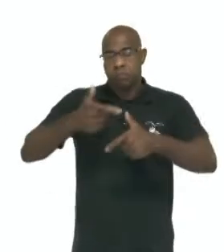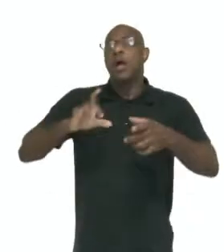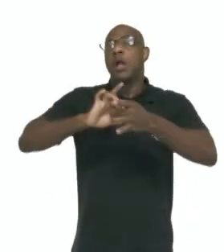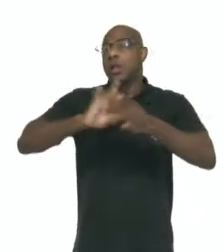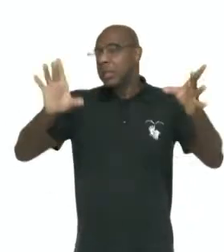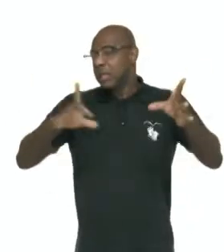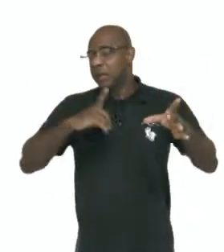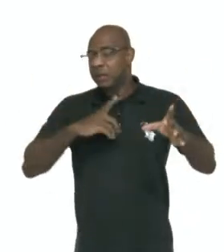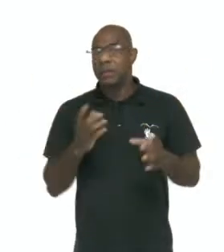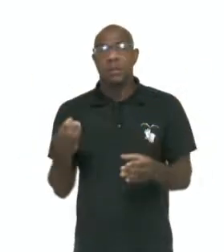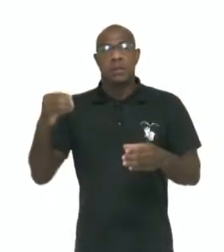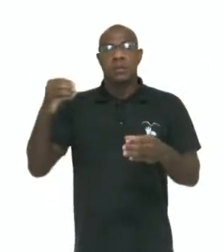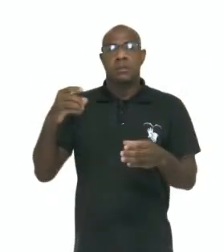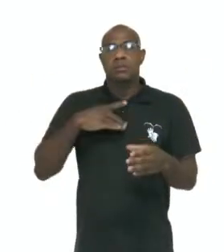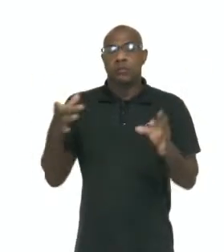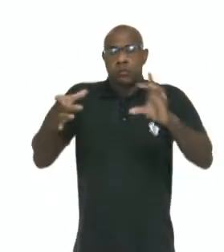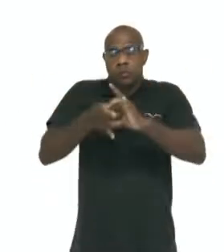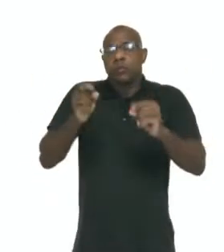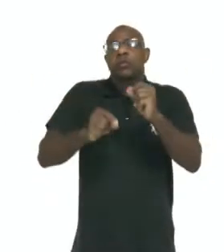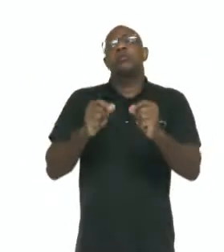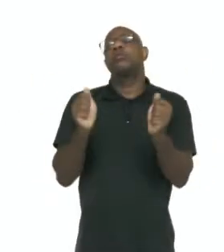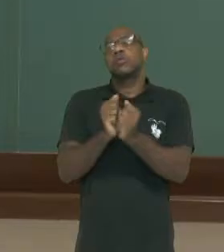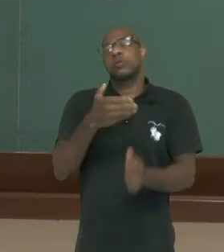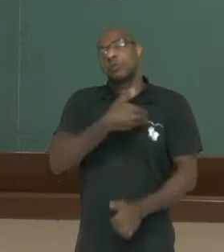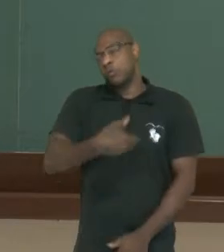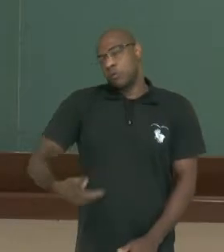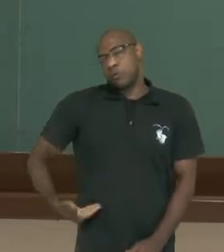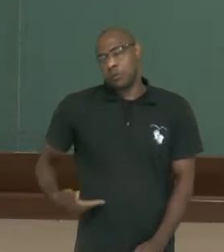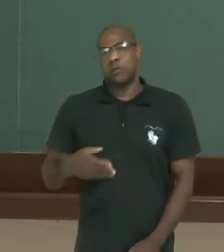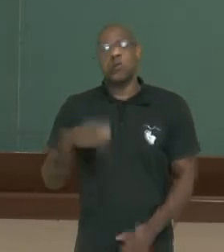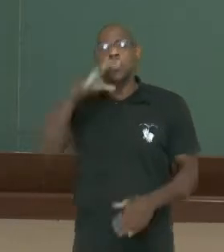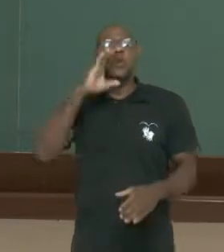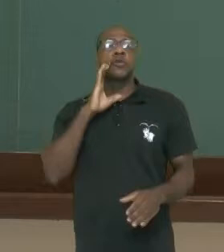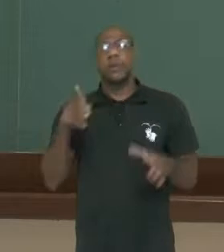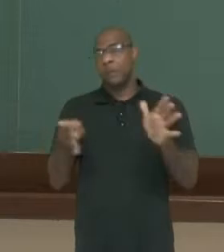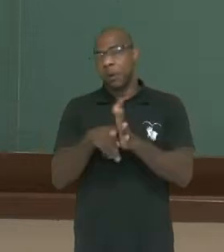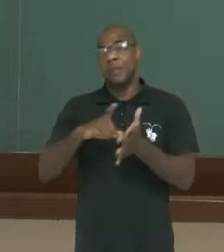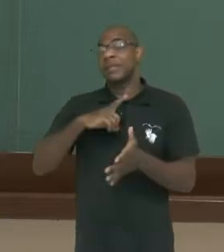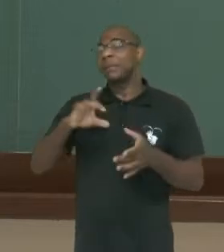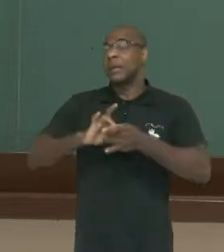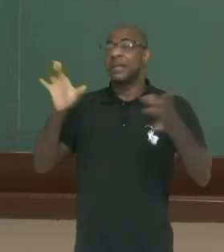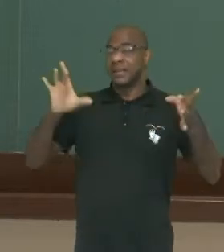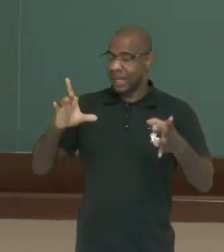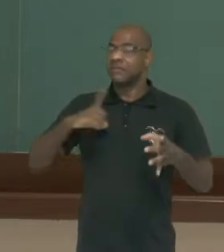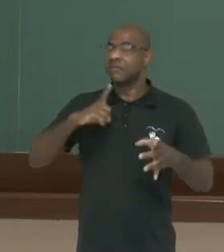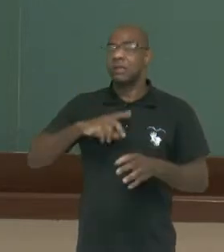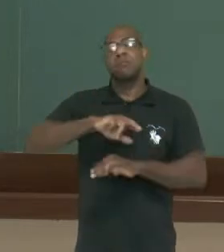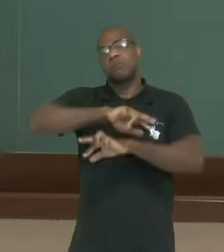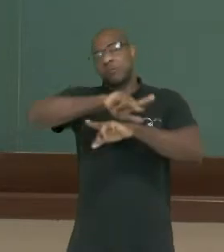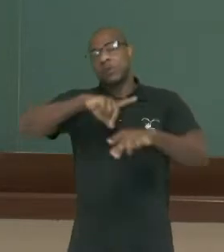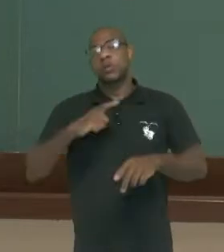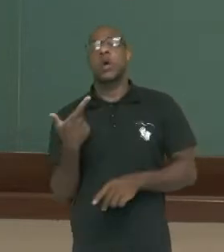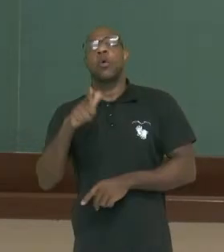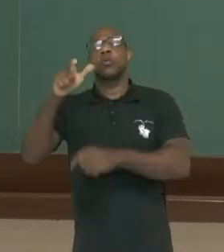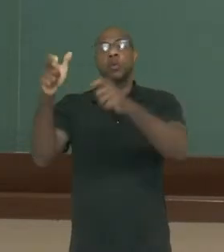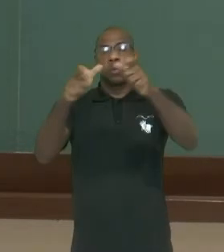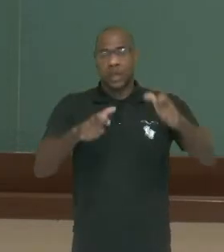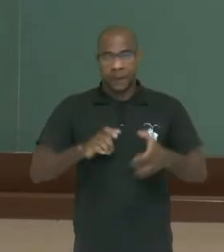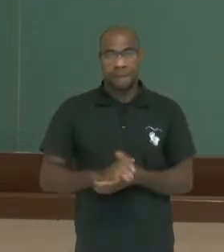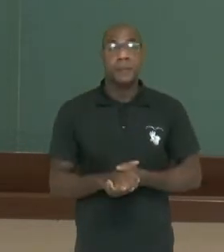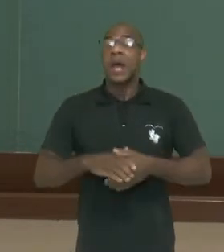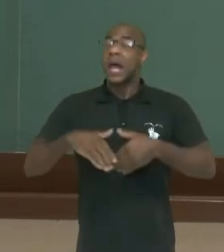economia integrado ao governo chinês, mas tem uma liberdade maior do que em outras localidades.